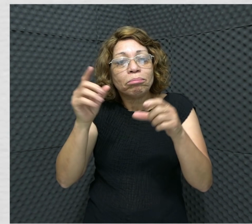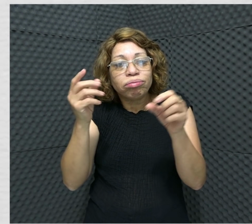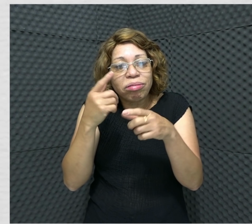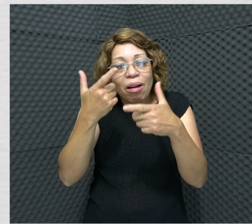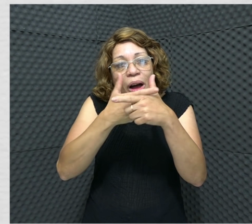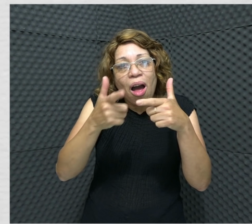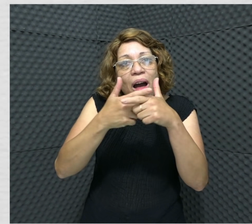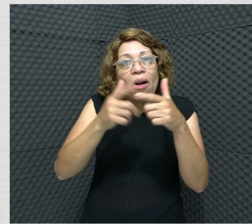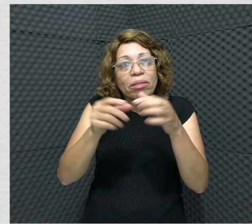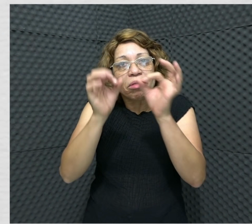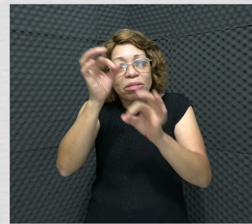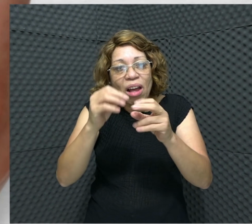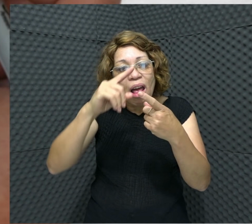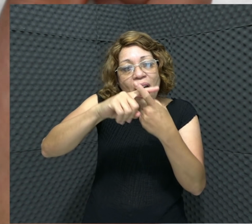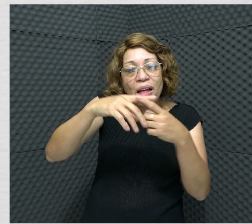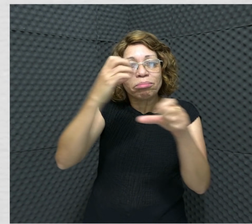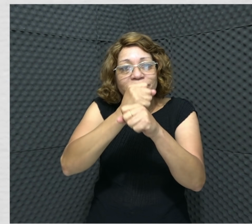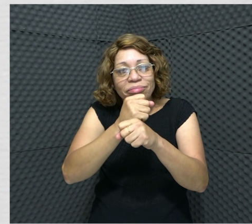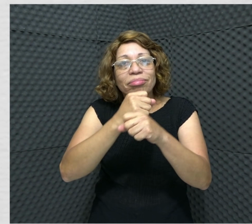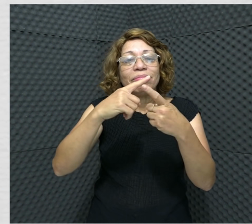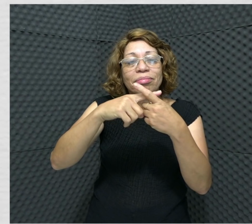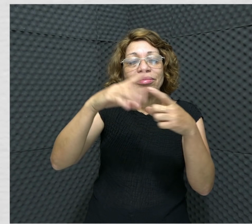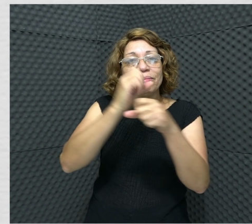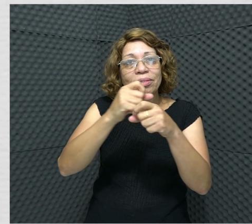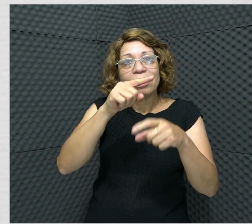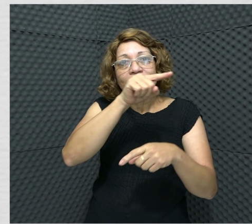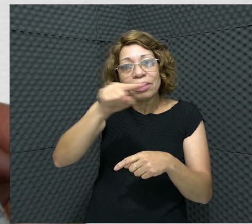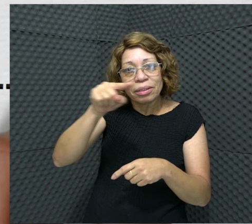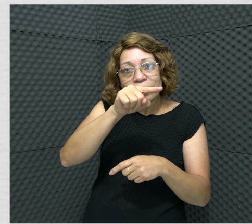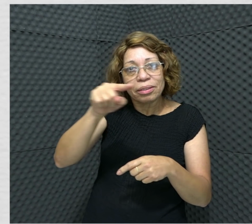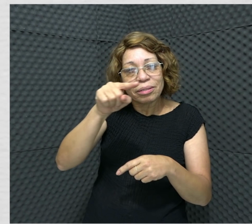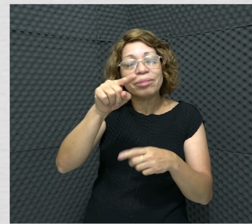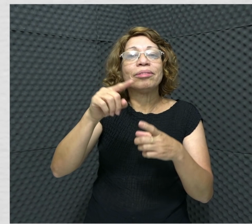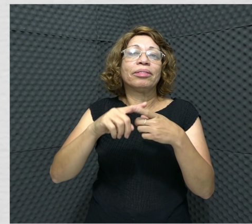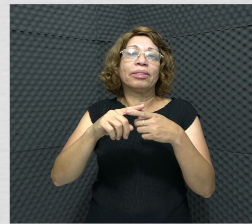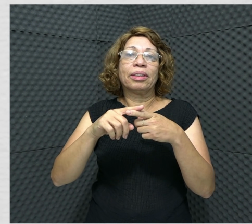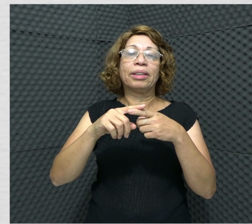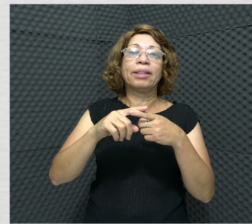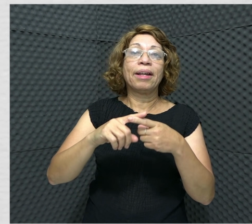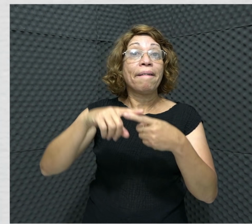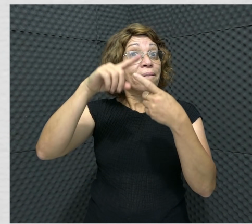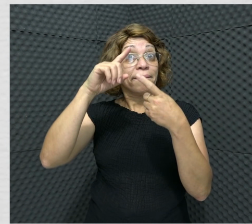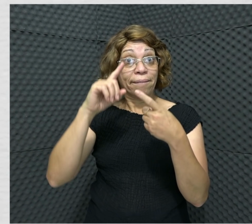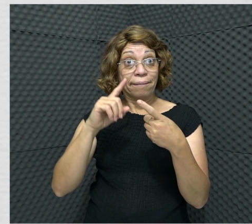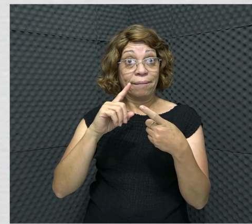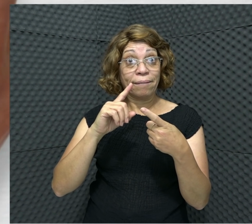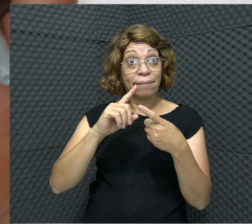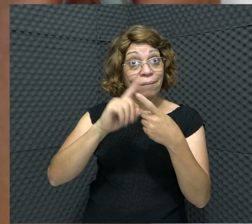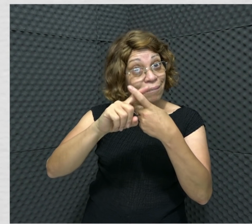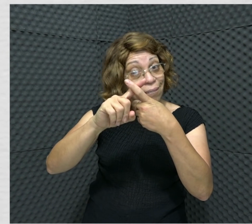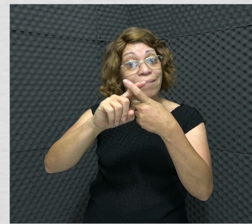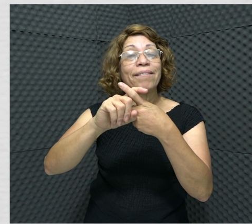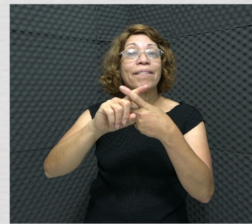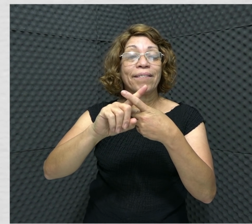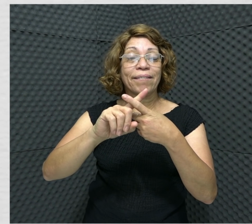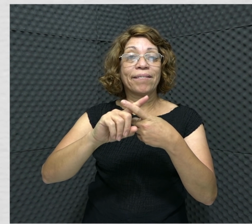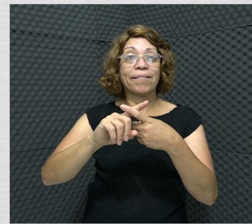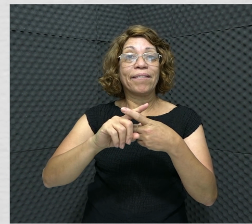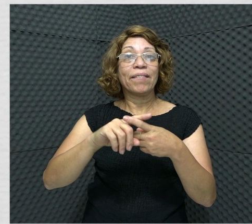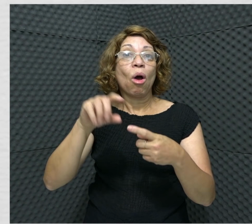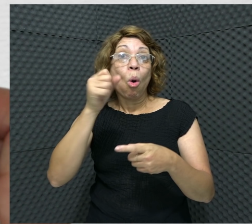operações básicas, na aula 5 adição, na aula 6 subtração, na aula 7